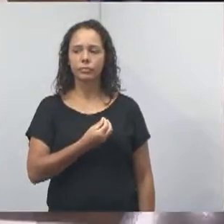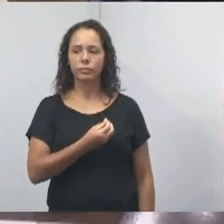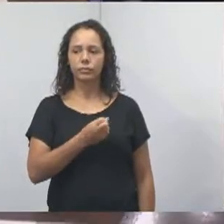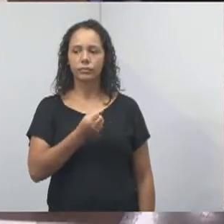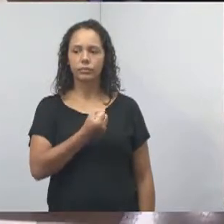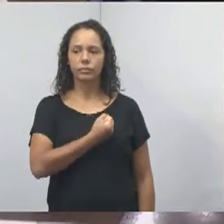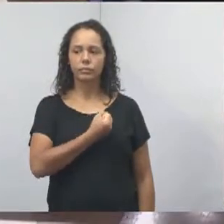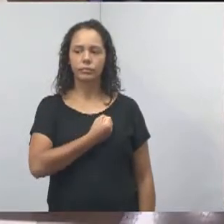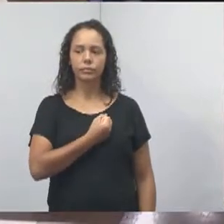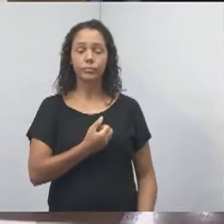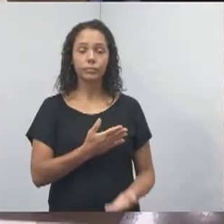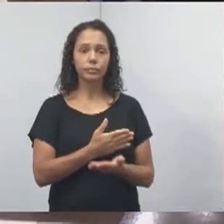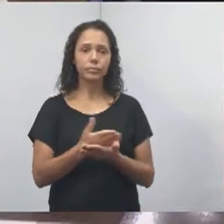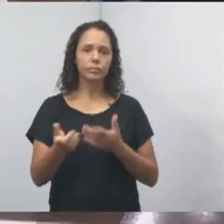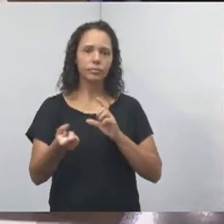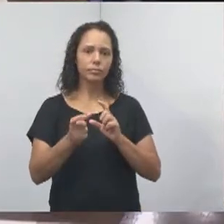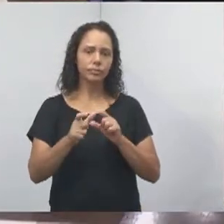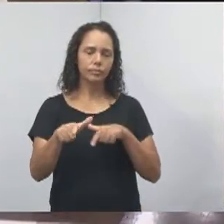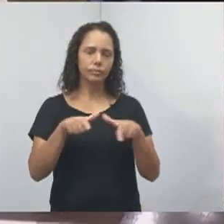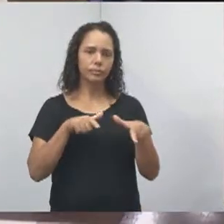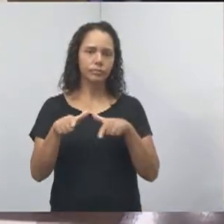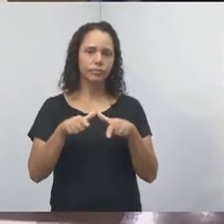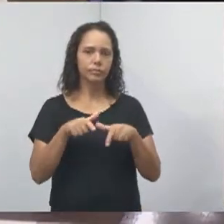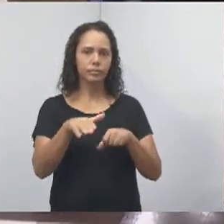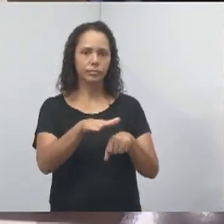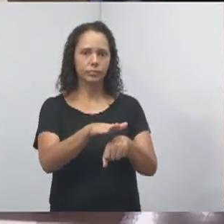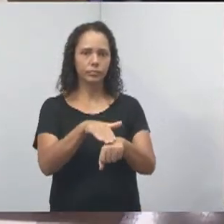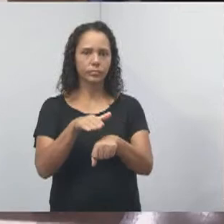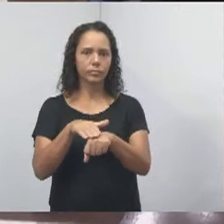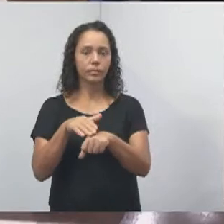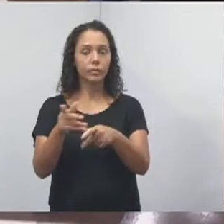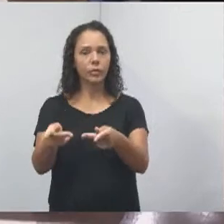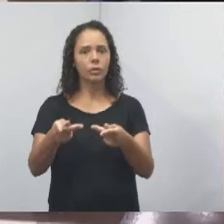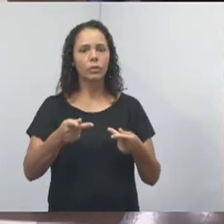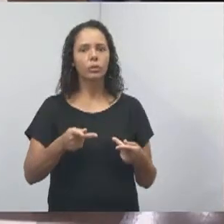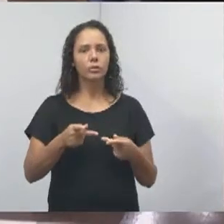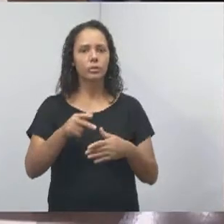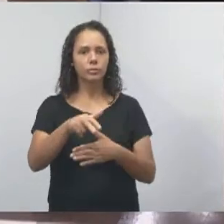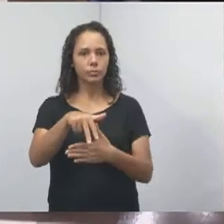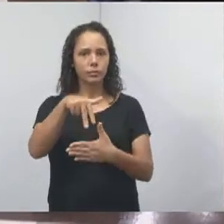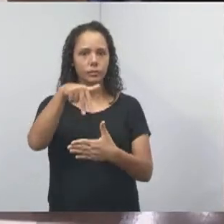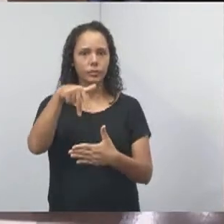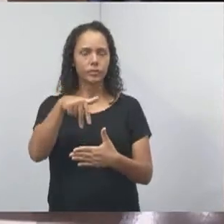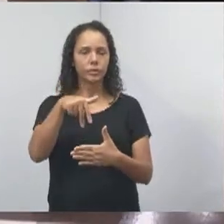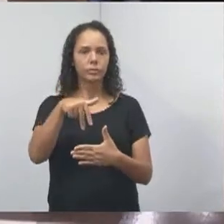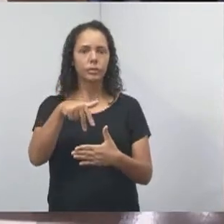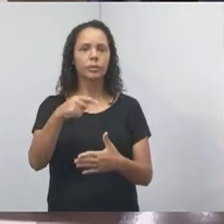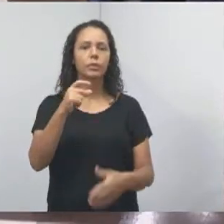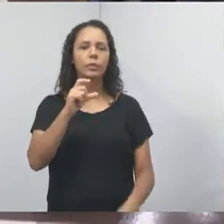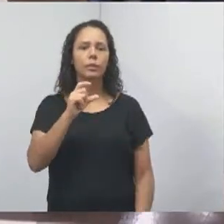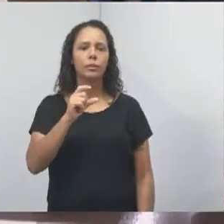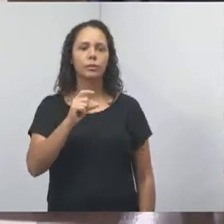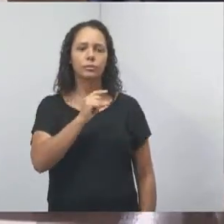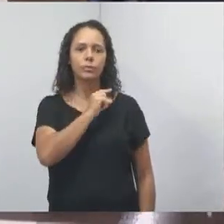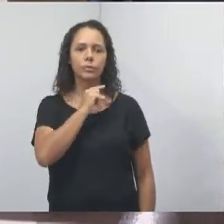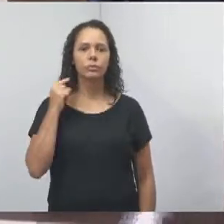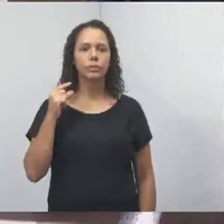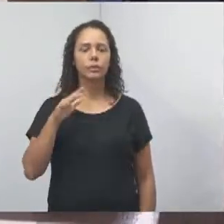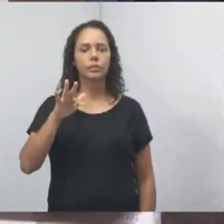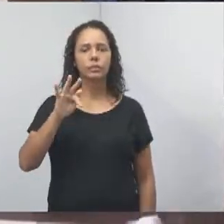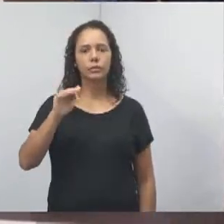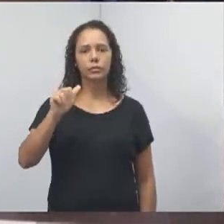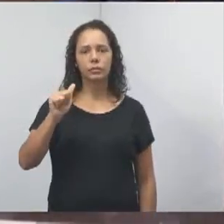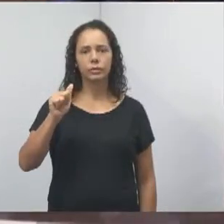Dando início aos nossos trabalhos, convido a ocupar a tribuna desta Casa Legislativa o padre Fábio Ferreira